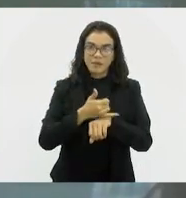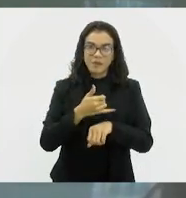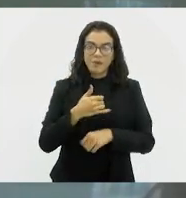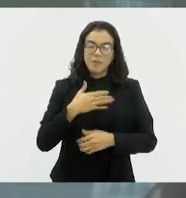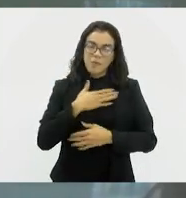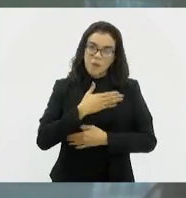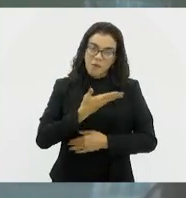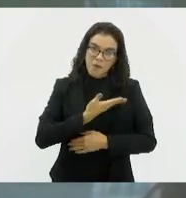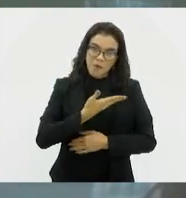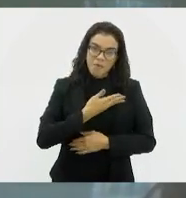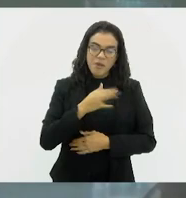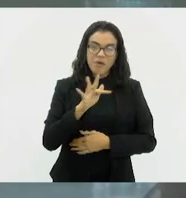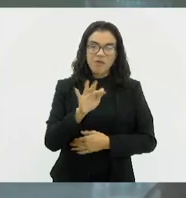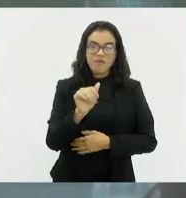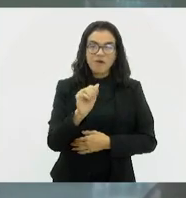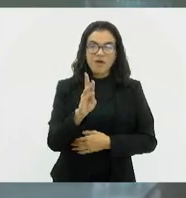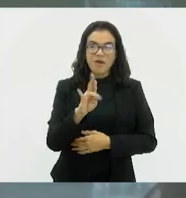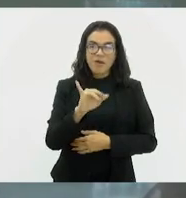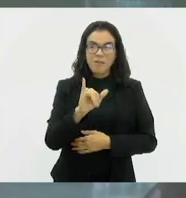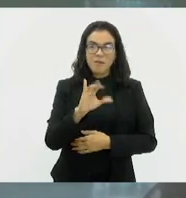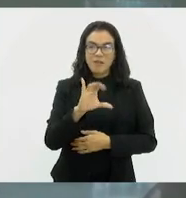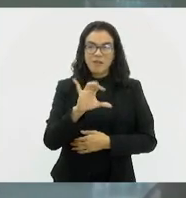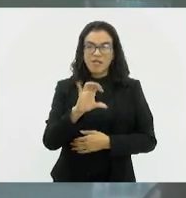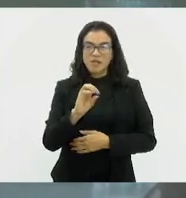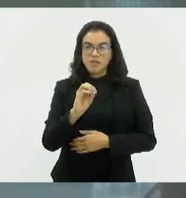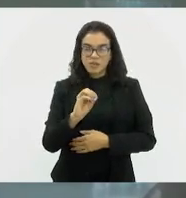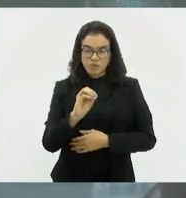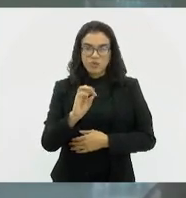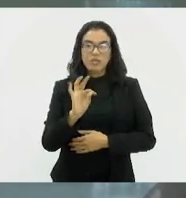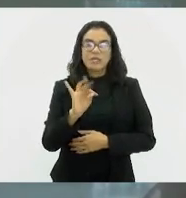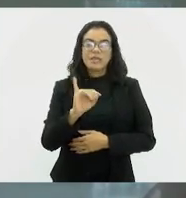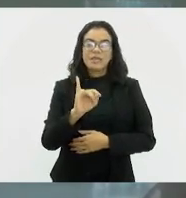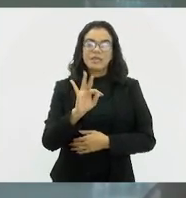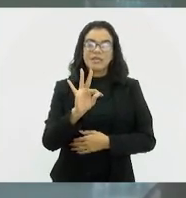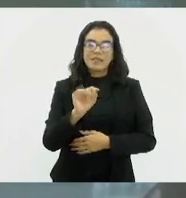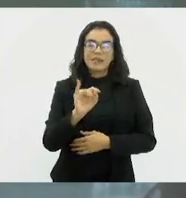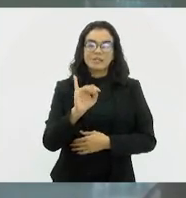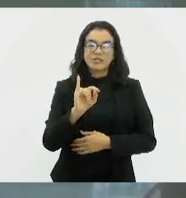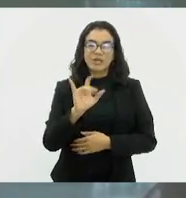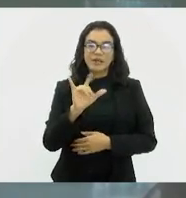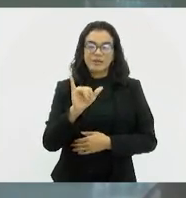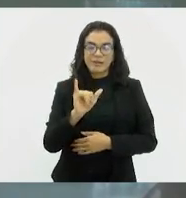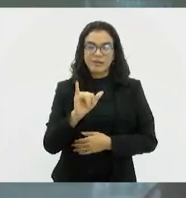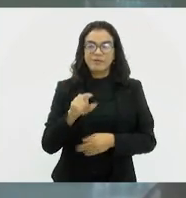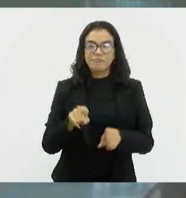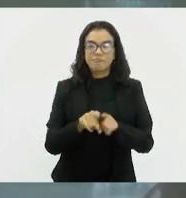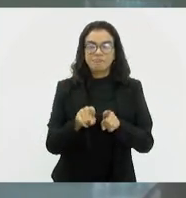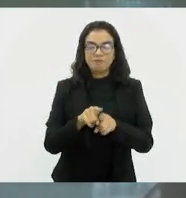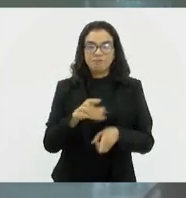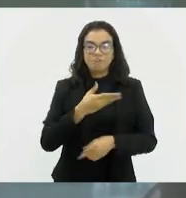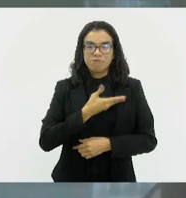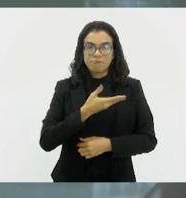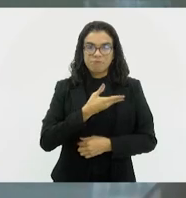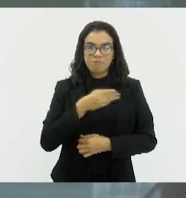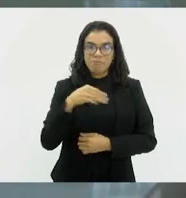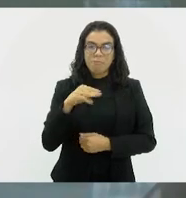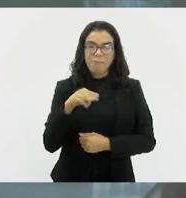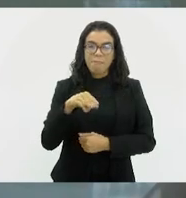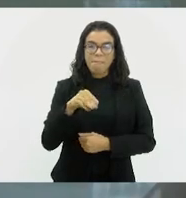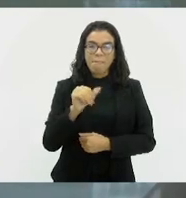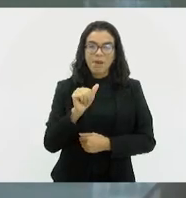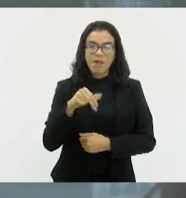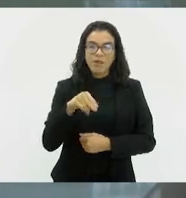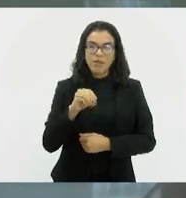amigo Fabrício, que veio de Itatiaia aqui, também vereador de Itatiaia. Cumprimentar meu amigo, vereador Manelzinho, de